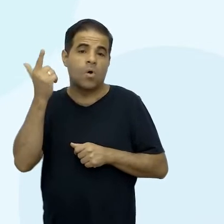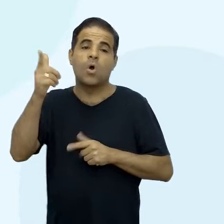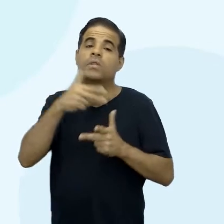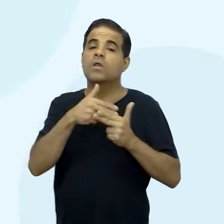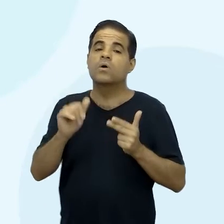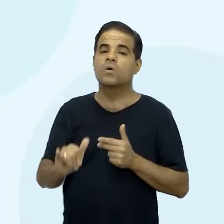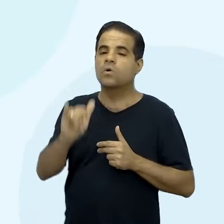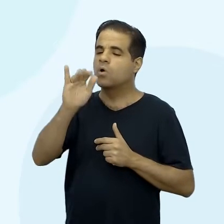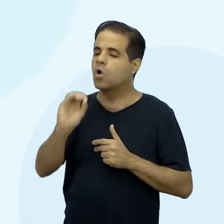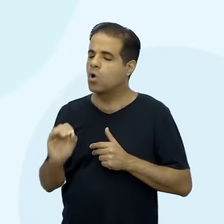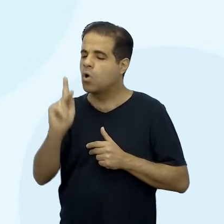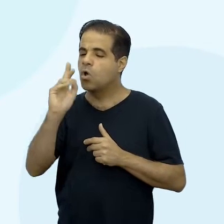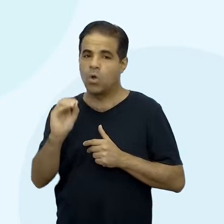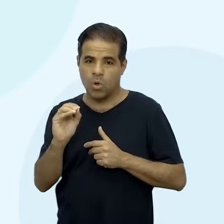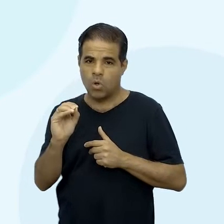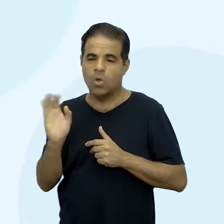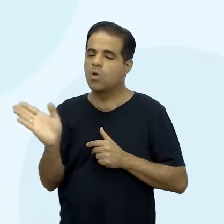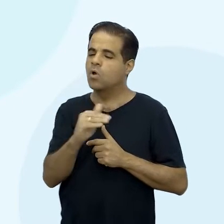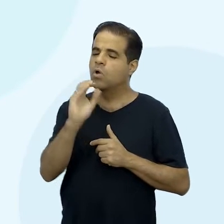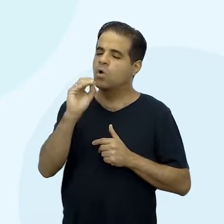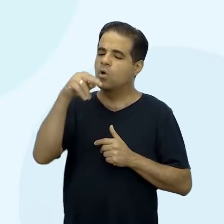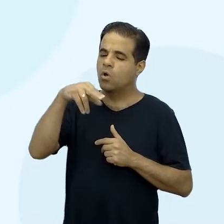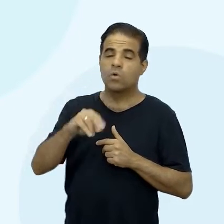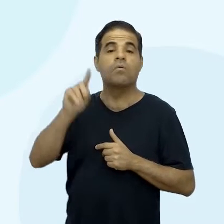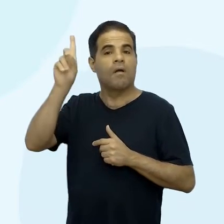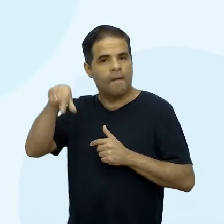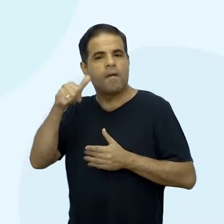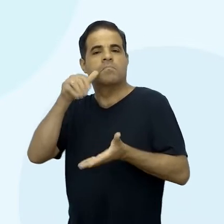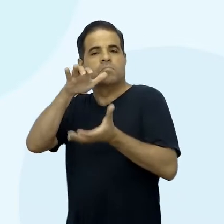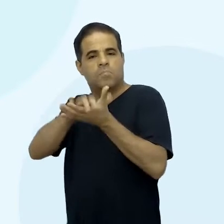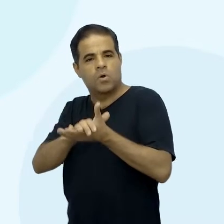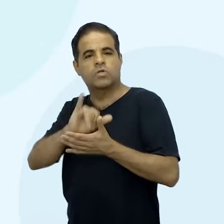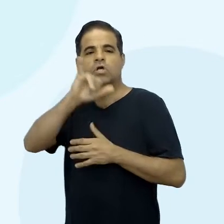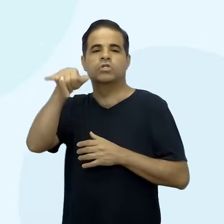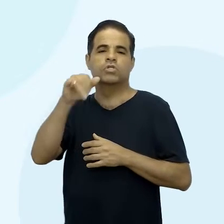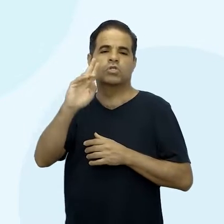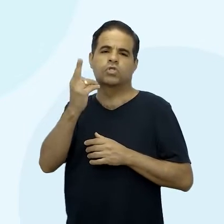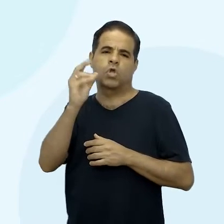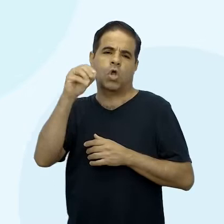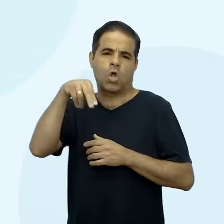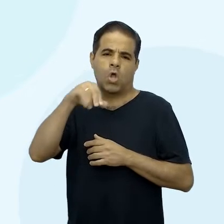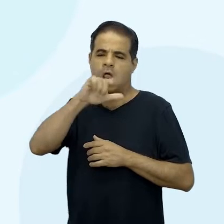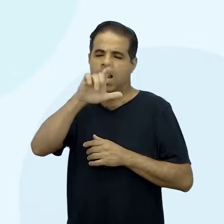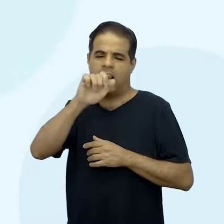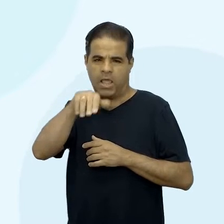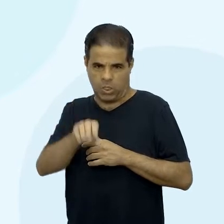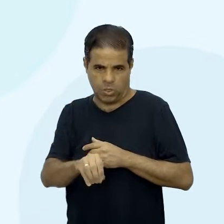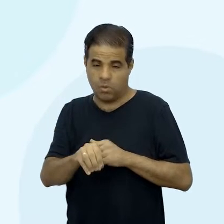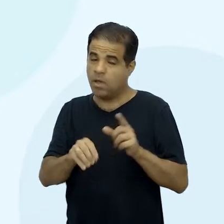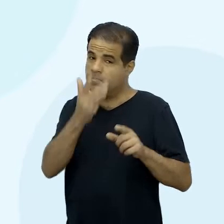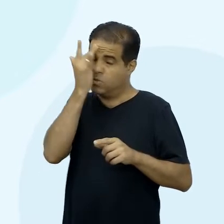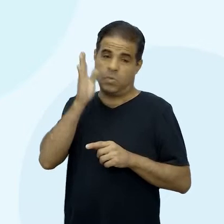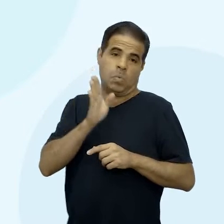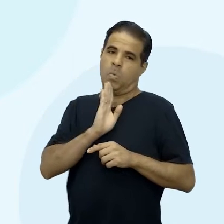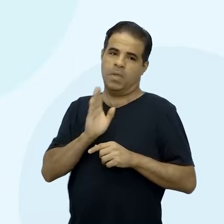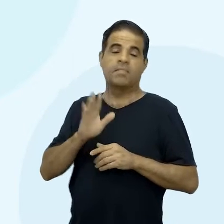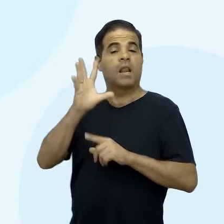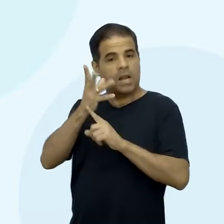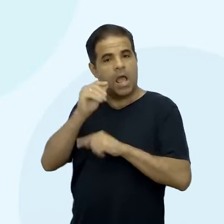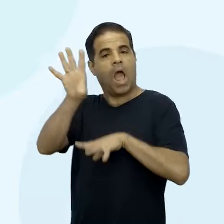dela. Yoko Ono, ela foi a esposa do John Lennon, mas poucas pessoas sabem que, na verdade, ela era uma artista